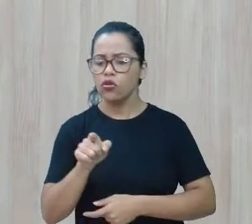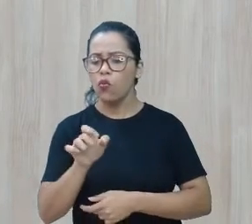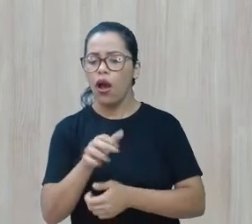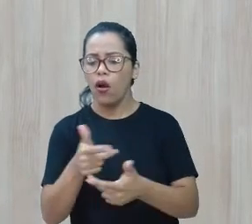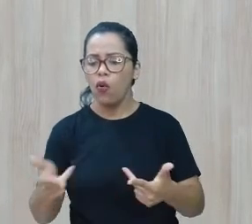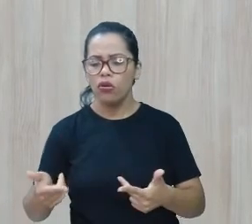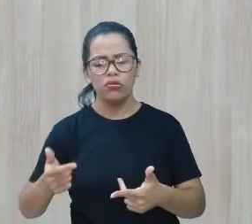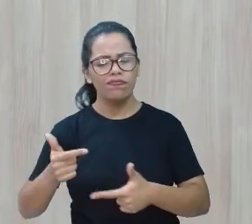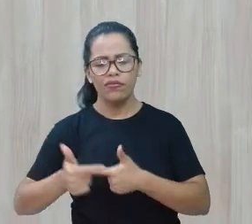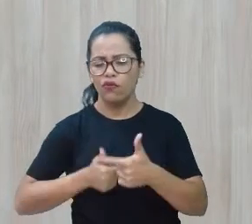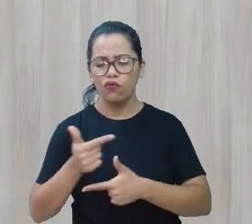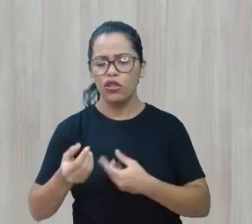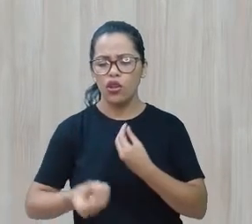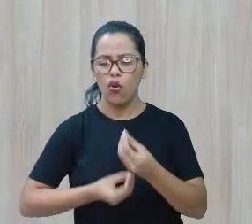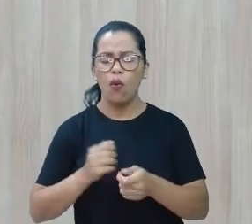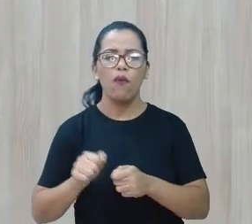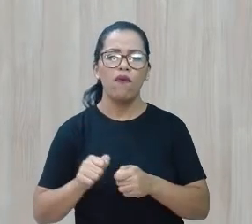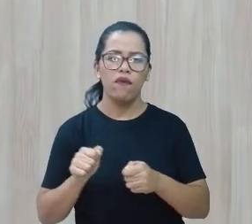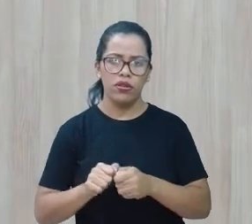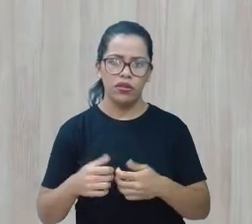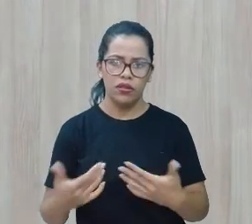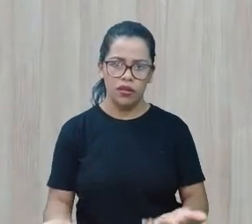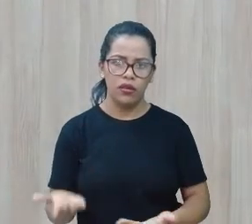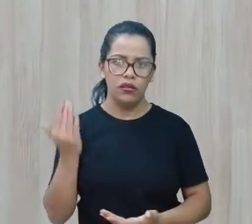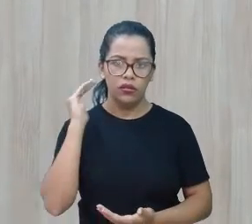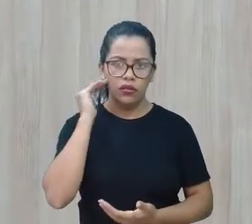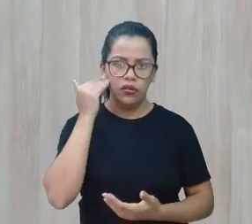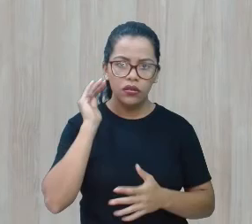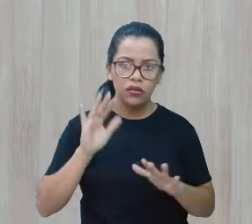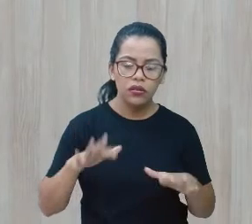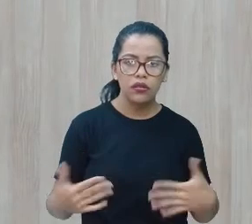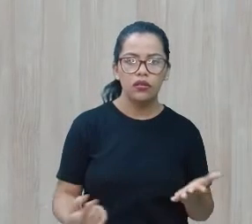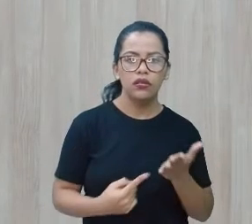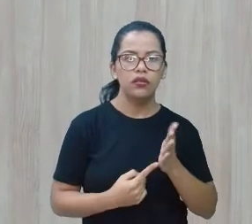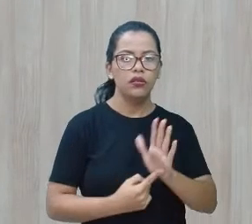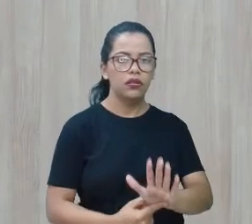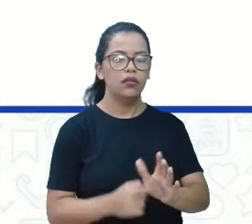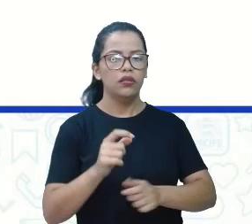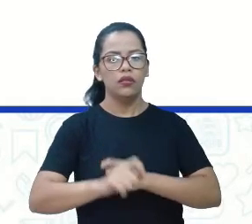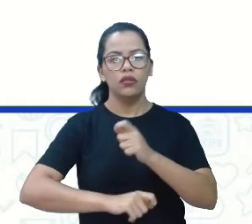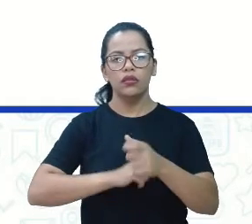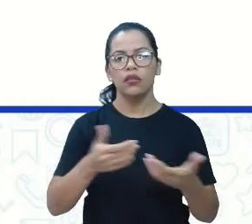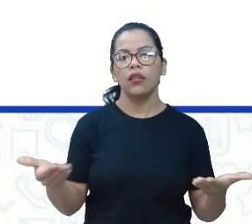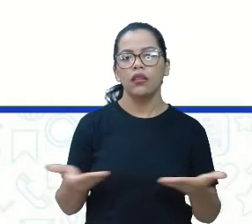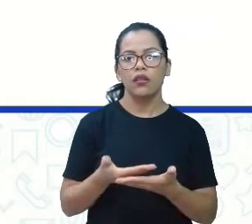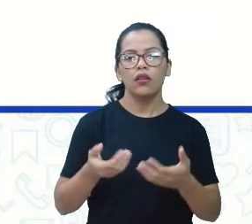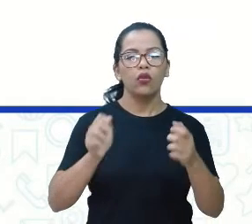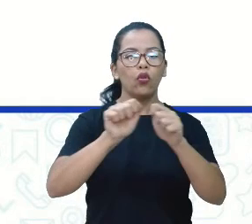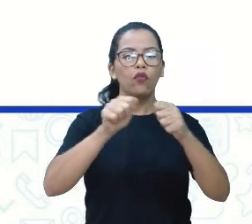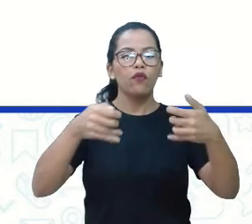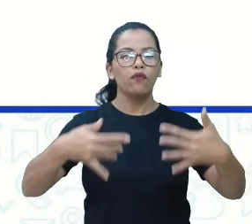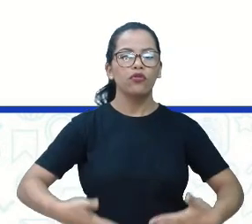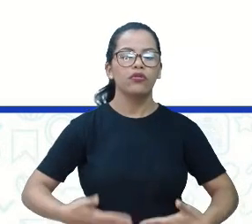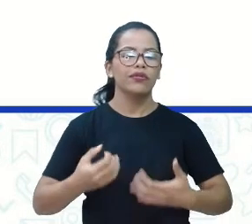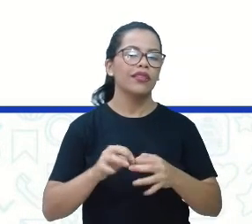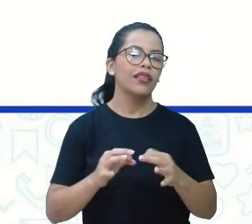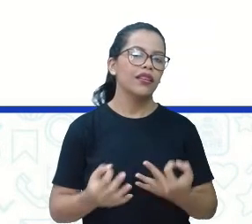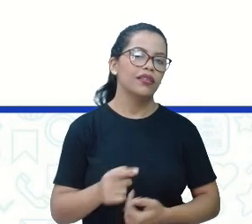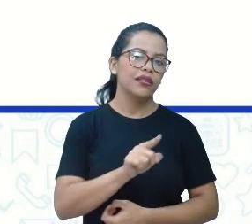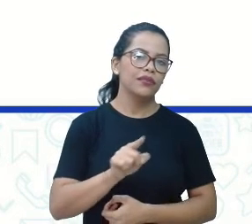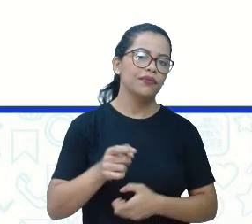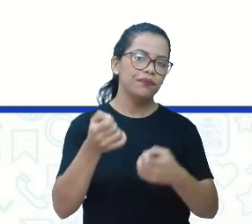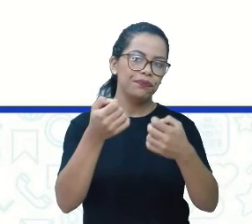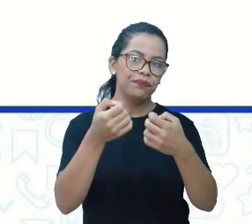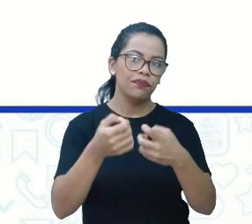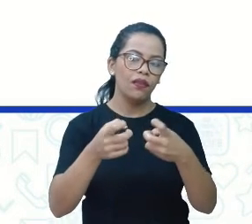foi executada daquela maneira, o que é que eu vou fazer, né? Então aí eu trouxe um fluxograma bem simples para a gente perceber, ó, começou